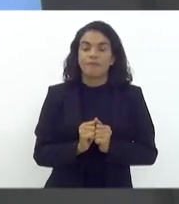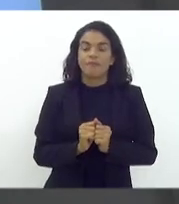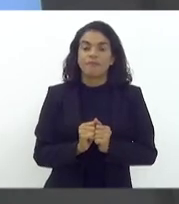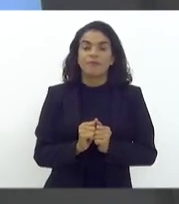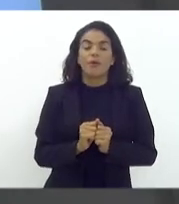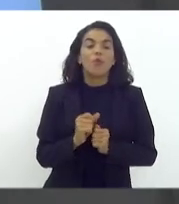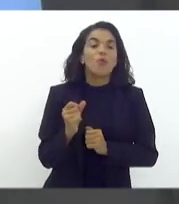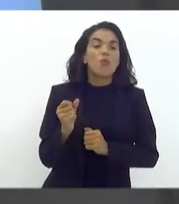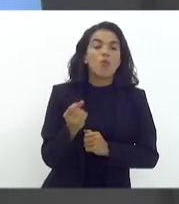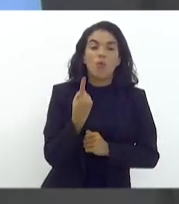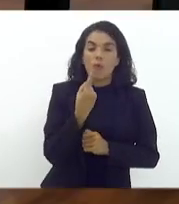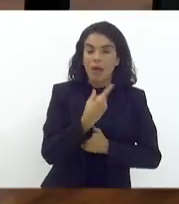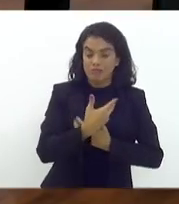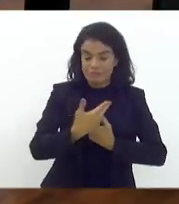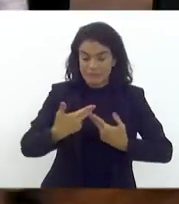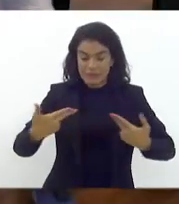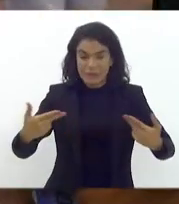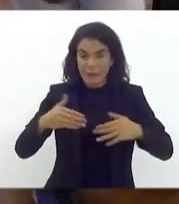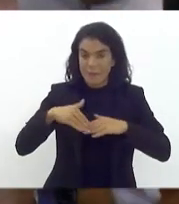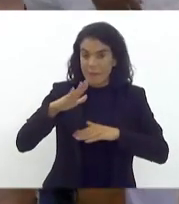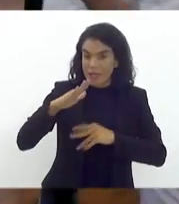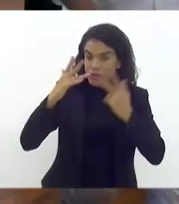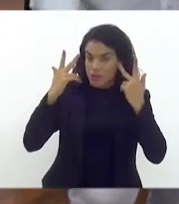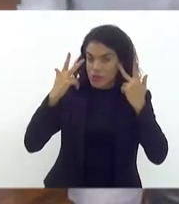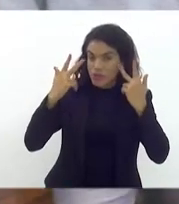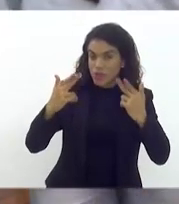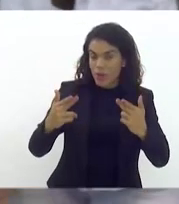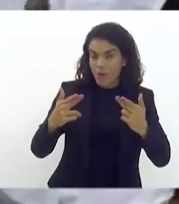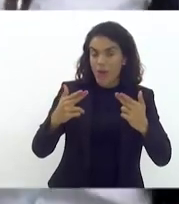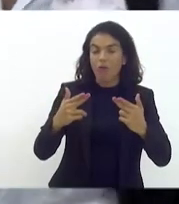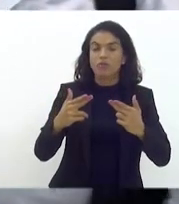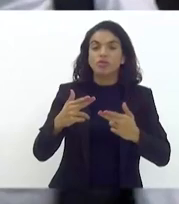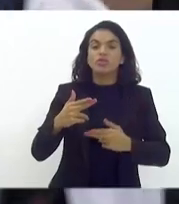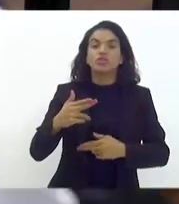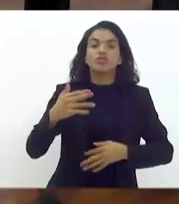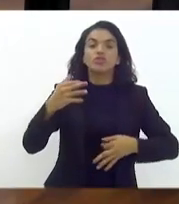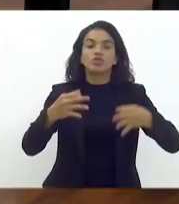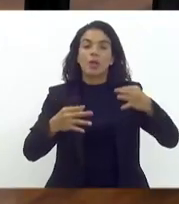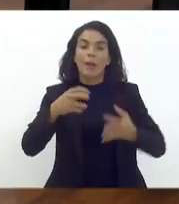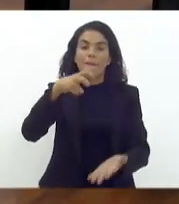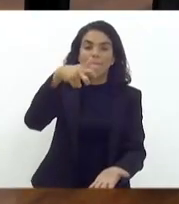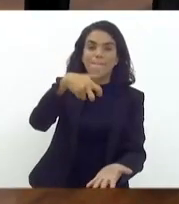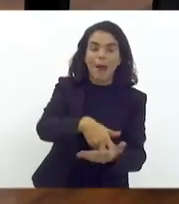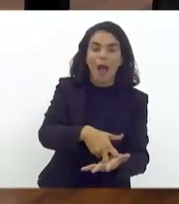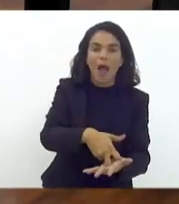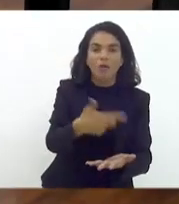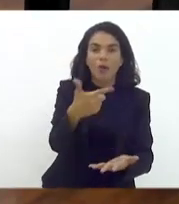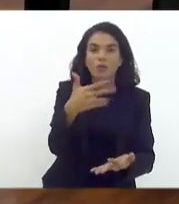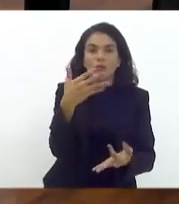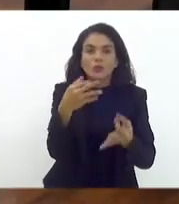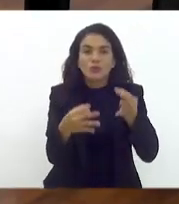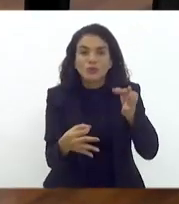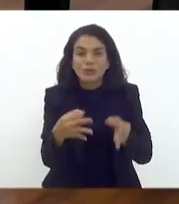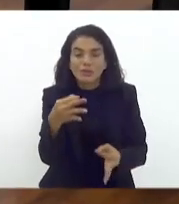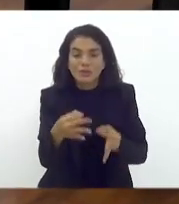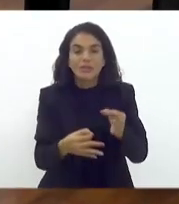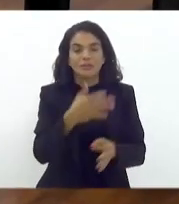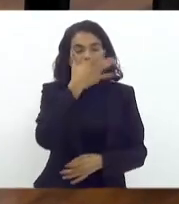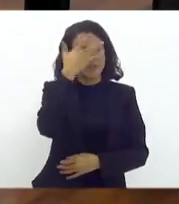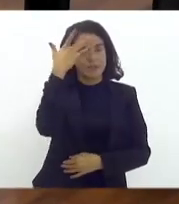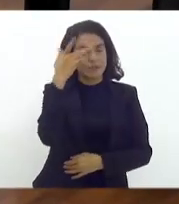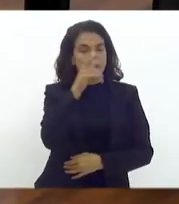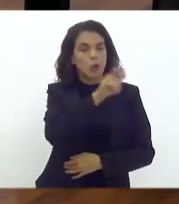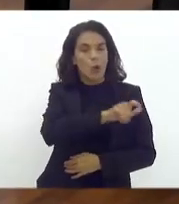causas mais comuns de condenações injustas pessoas que são né